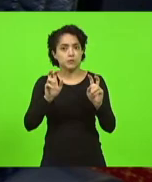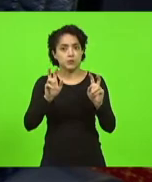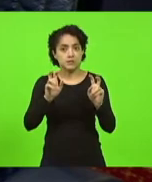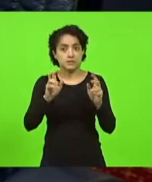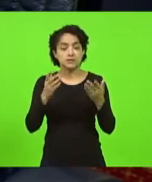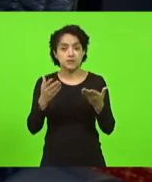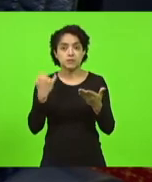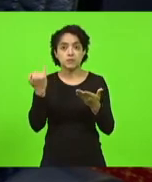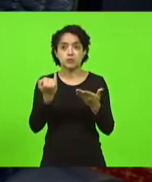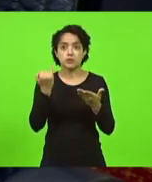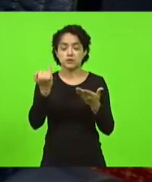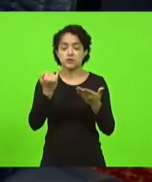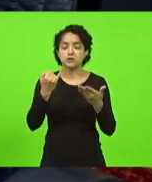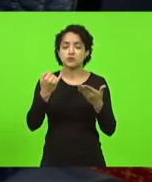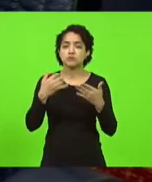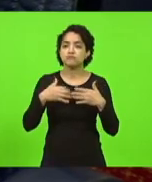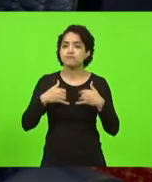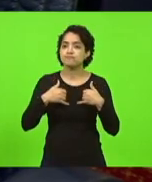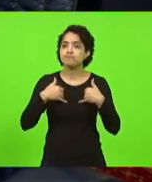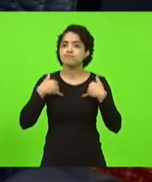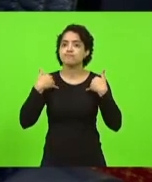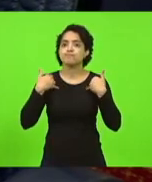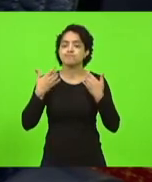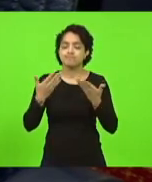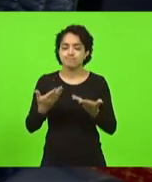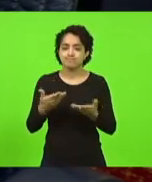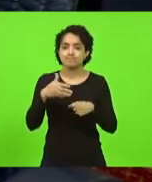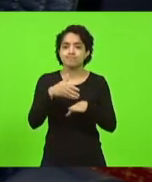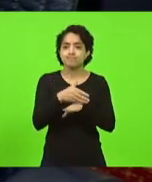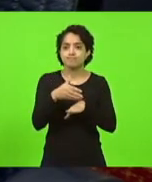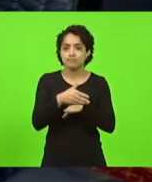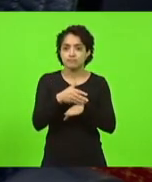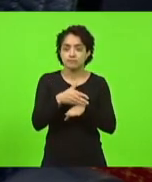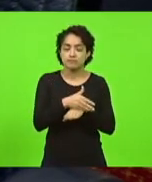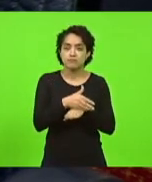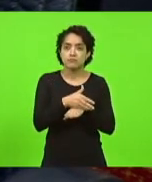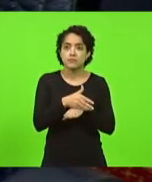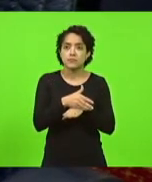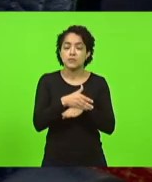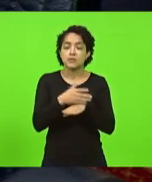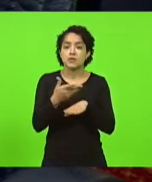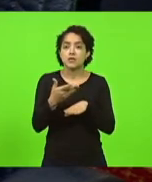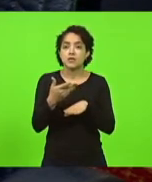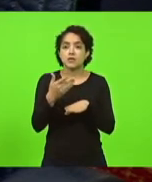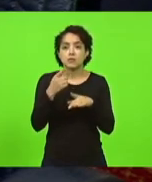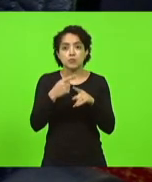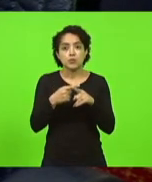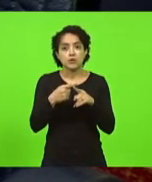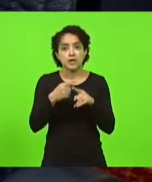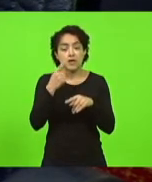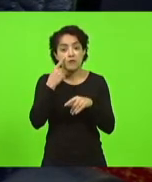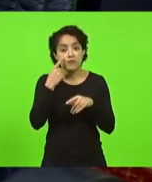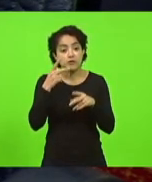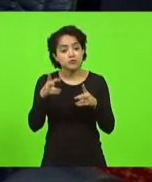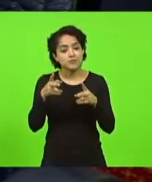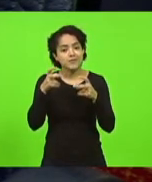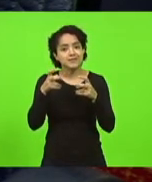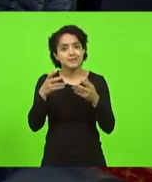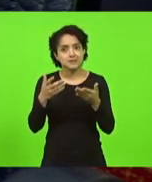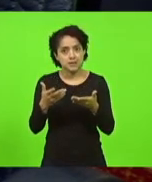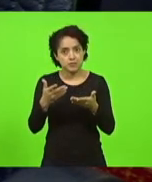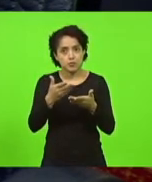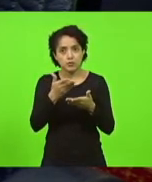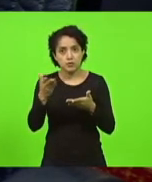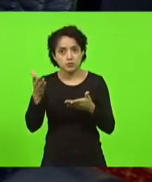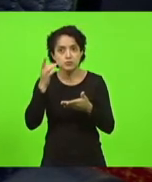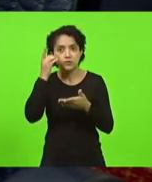estou realmente orgulhosa da casa que eu participo, porque eu vejo, eu percebi o quanto os nossos